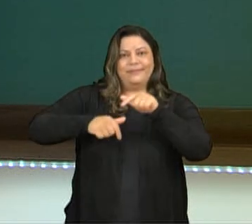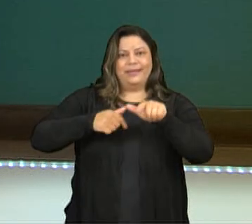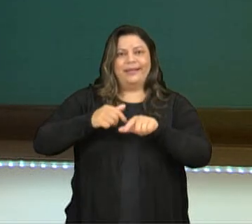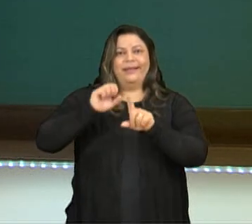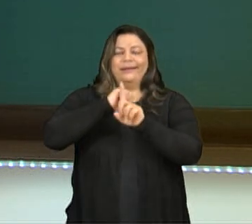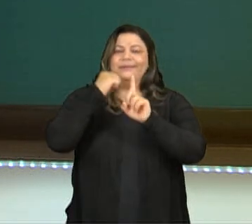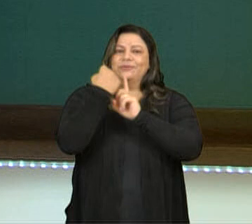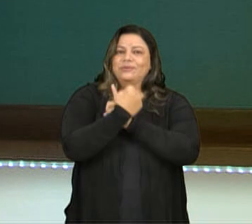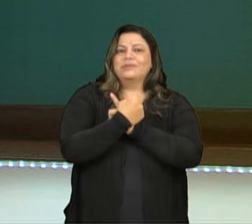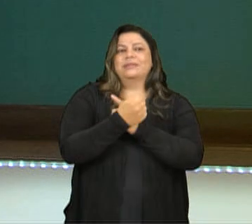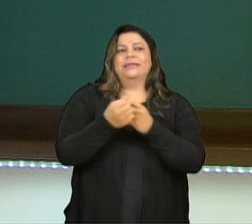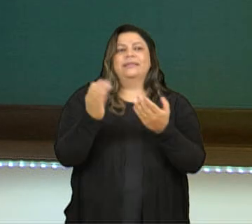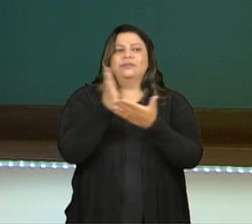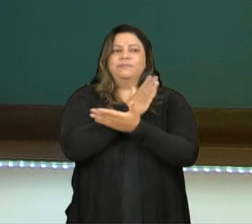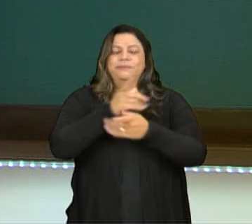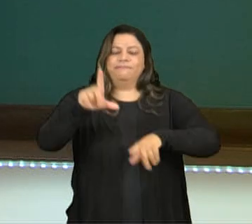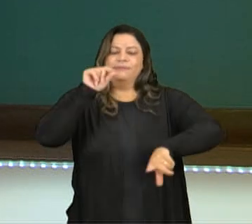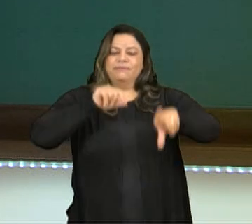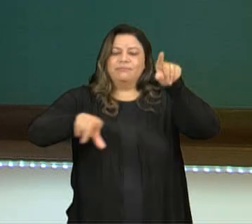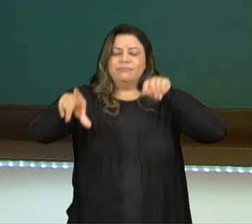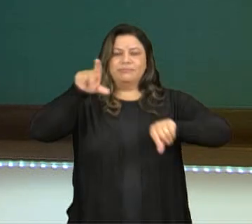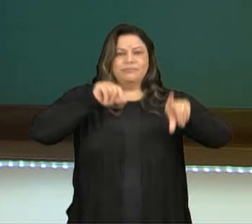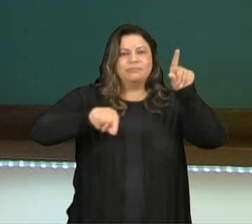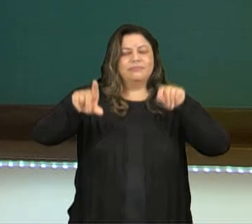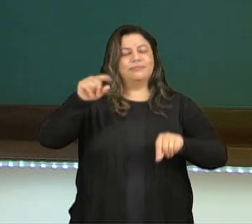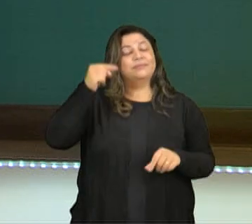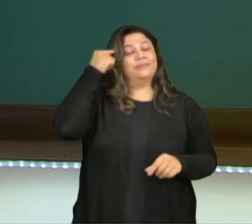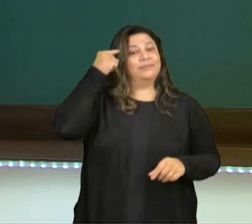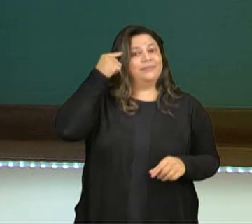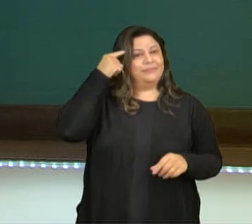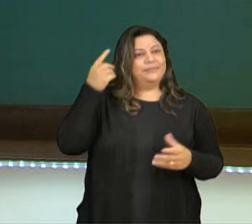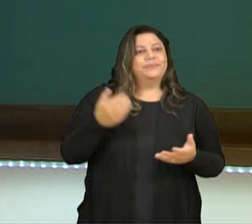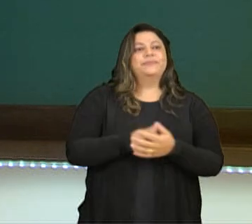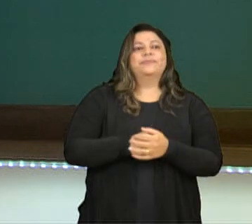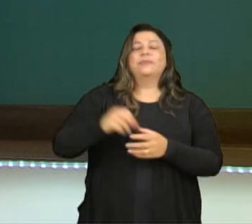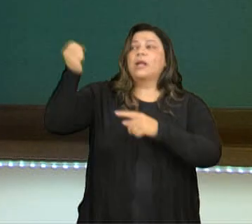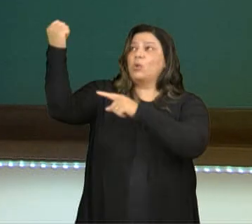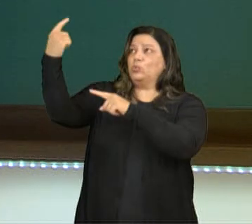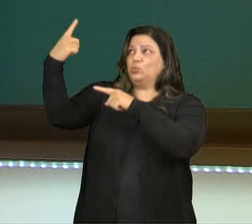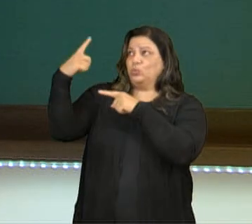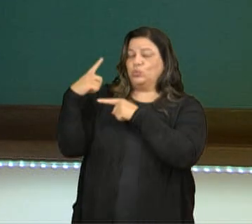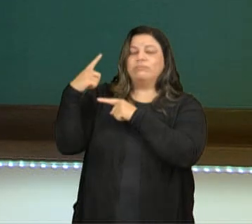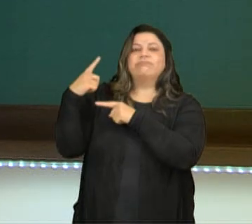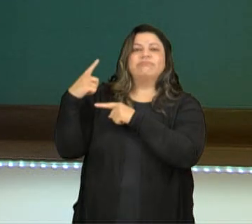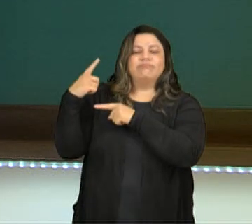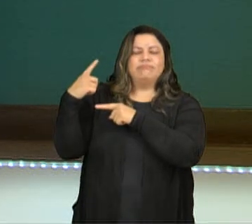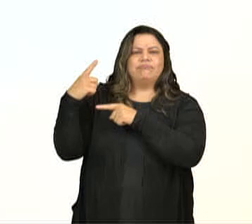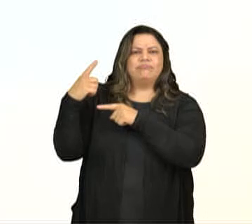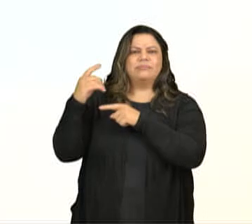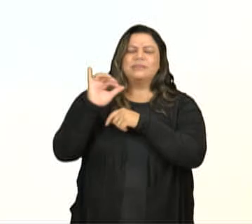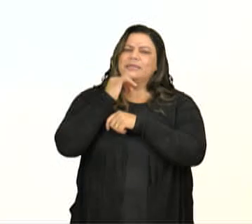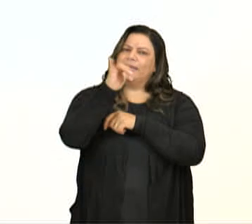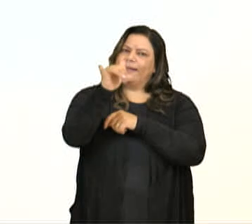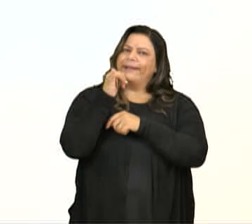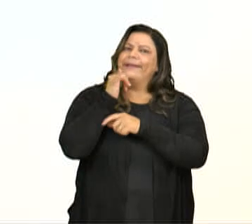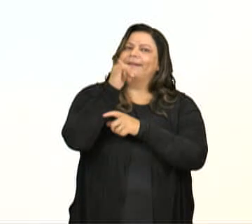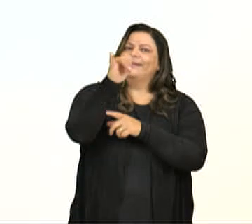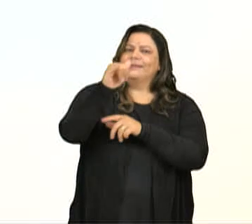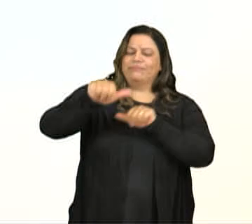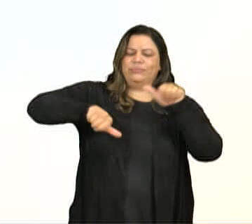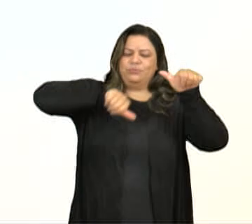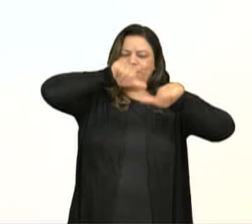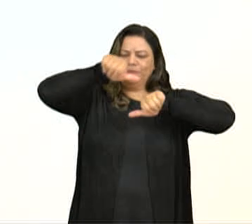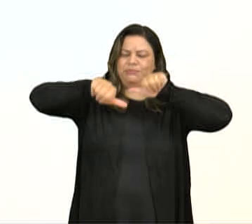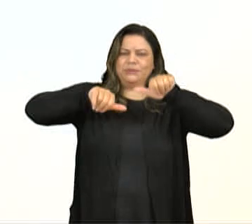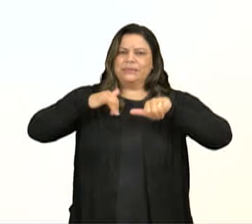Entre elas, eu relacionei aqui algumas para a gente pensar junto. A luz solar é uma fonte de energia capaz de gerar